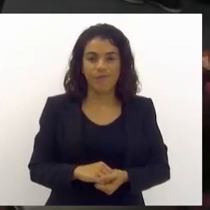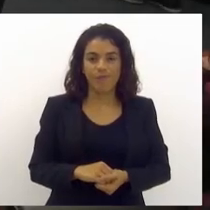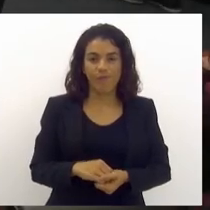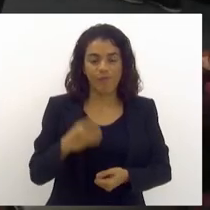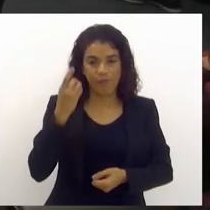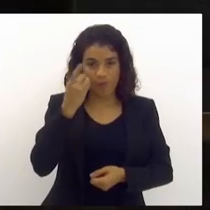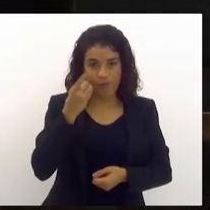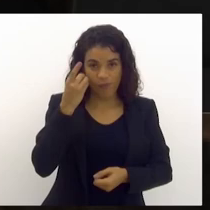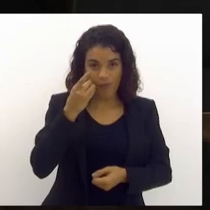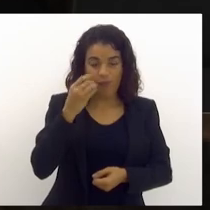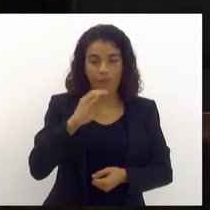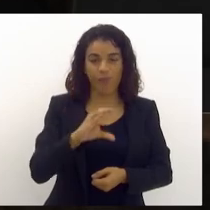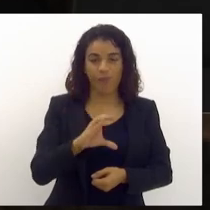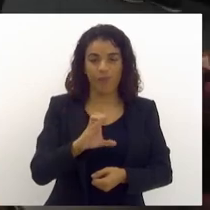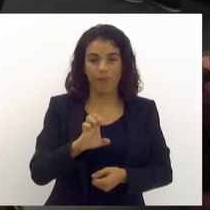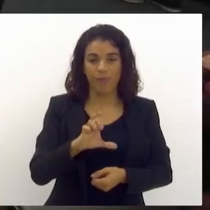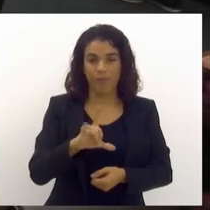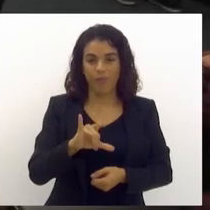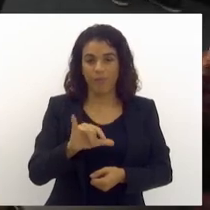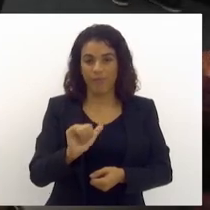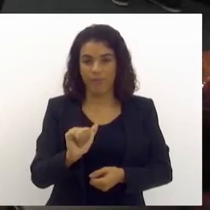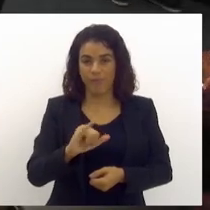Deputada Célia Jordão, por favor.